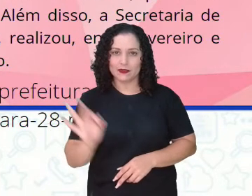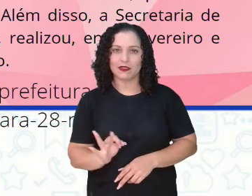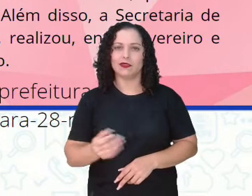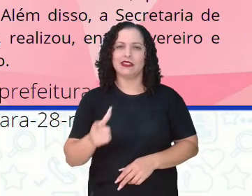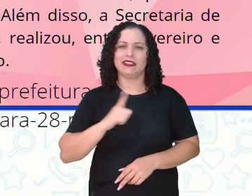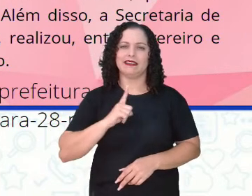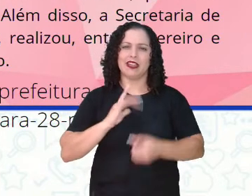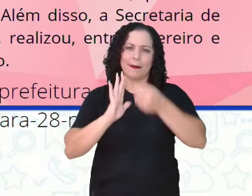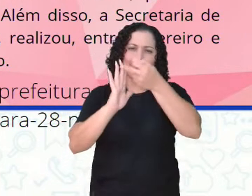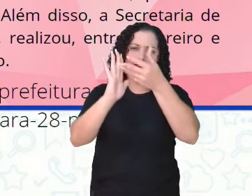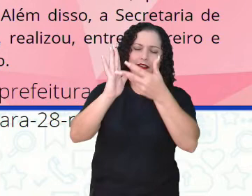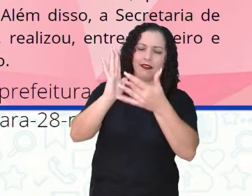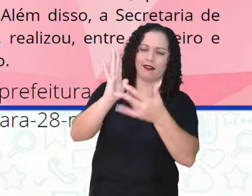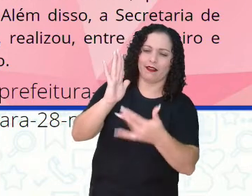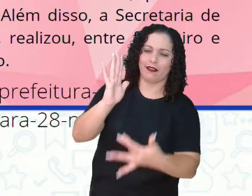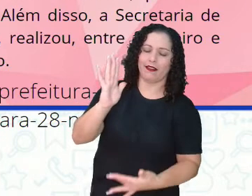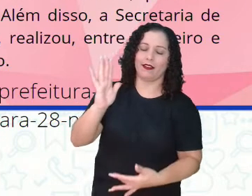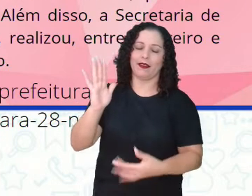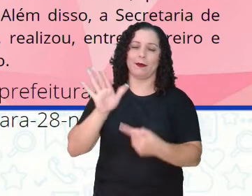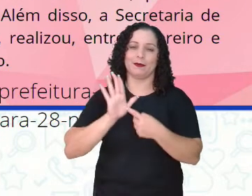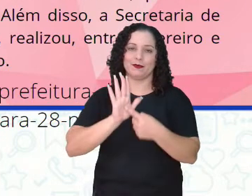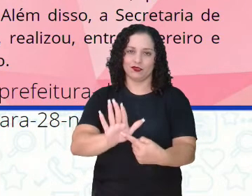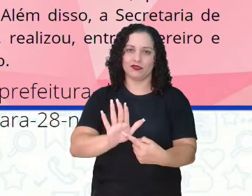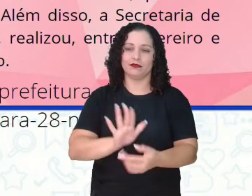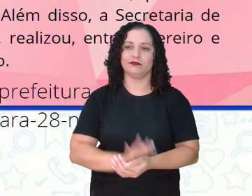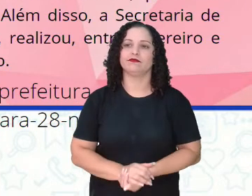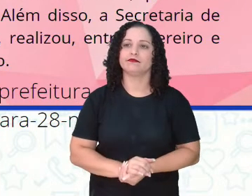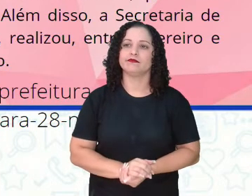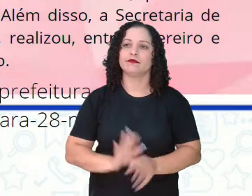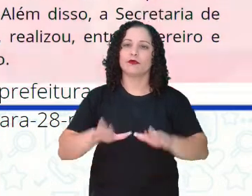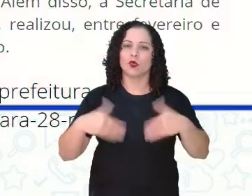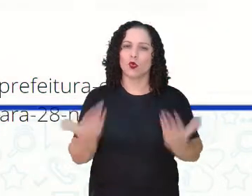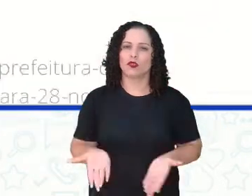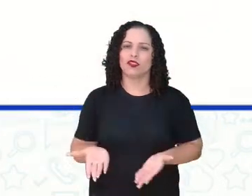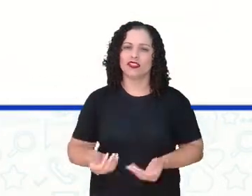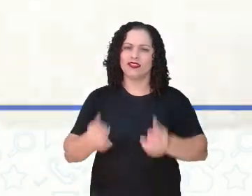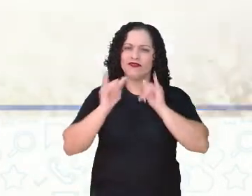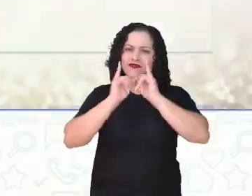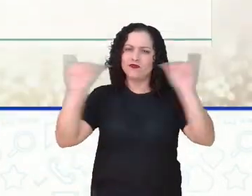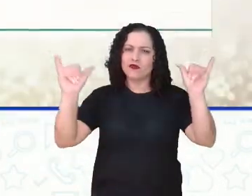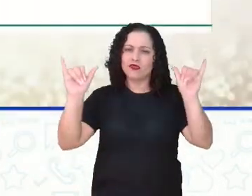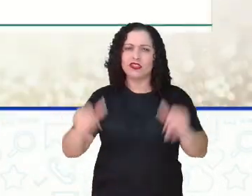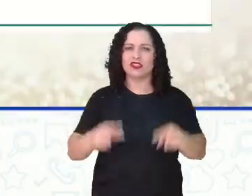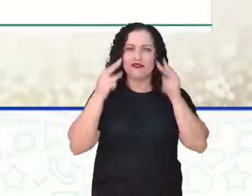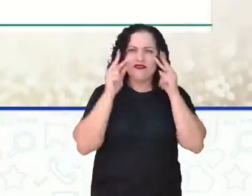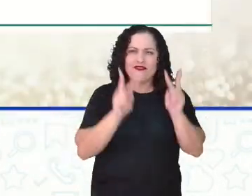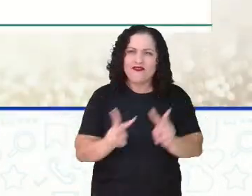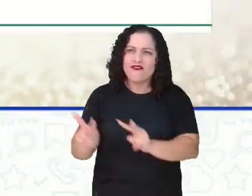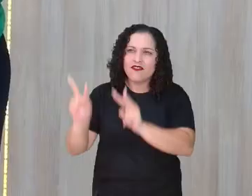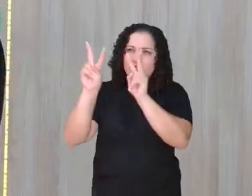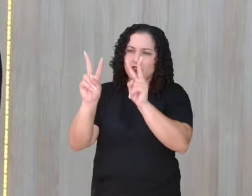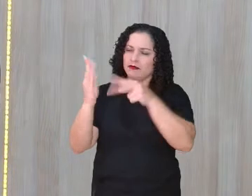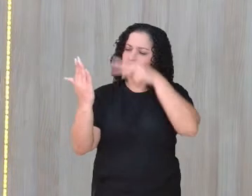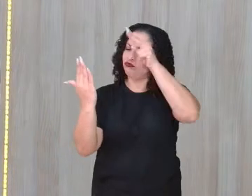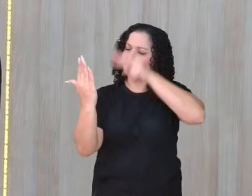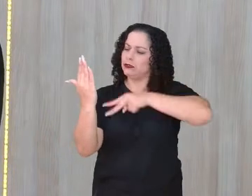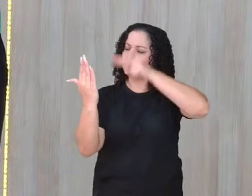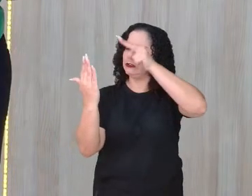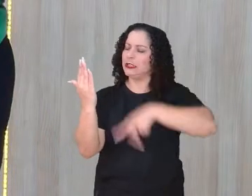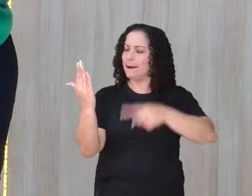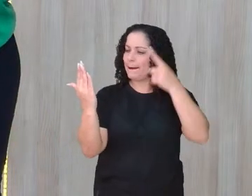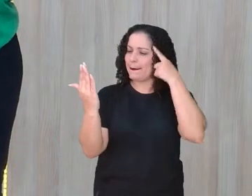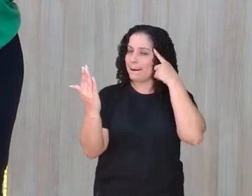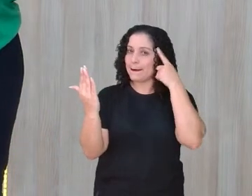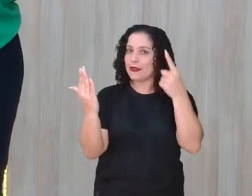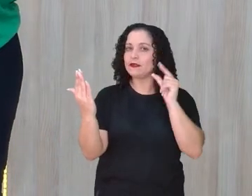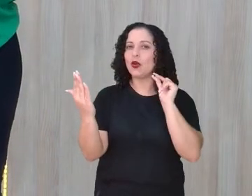bem? Quando a gente olha para uma notícia, a gente precisa se perguntar, primeiro, qual o